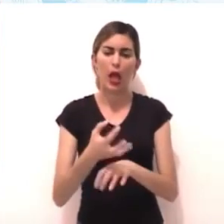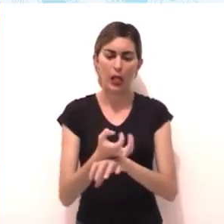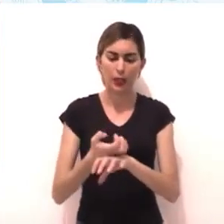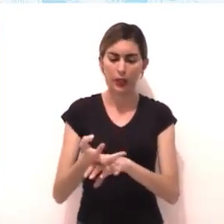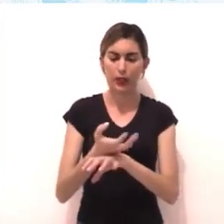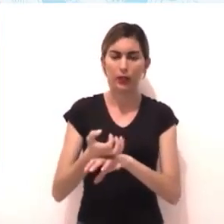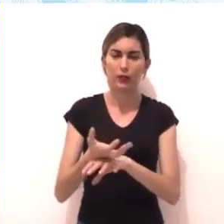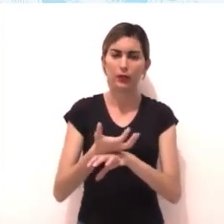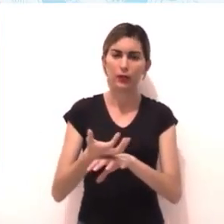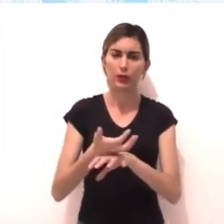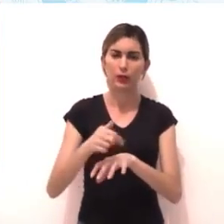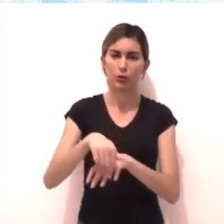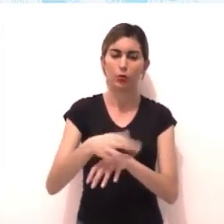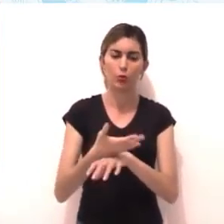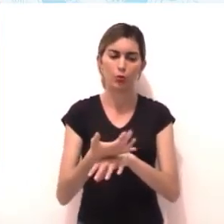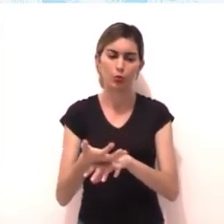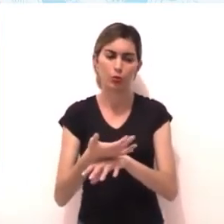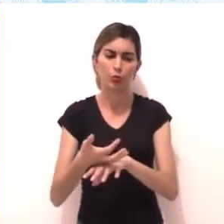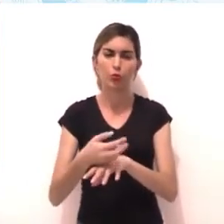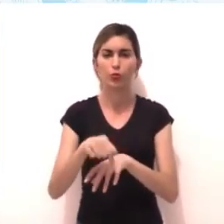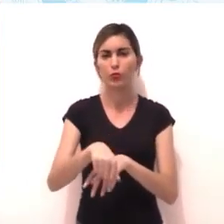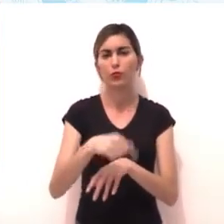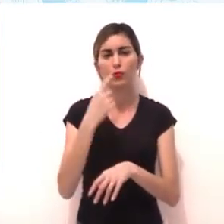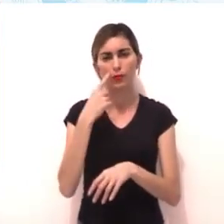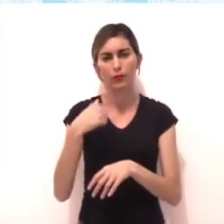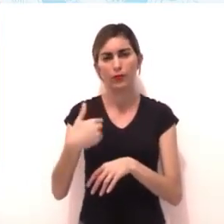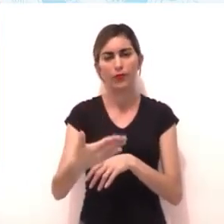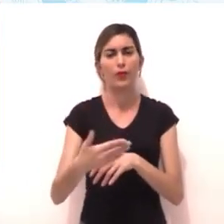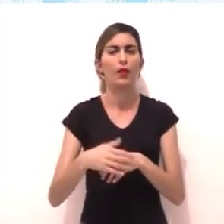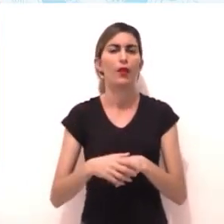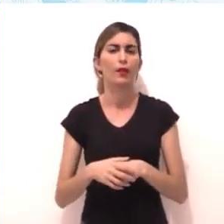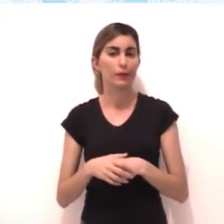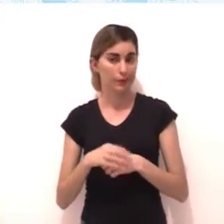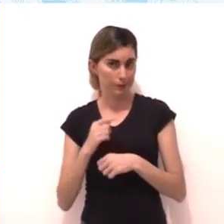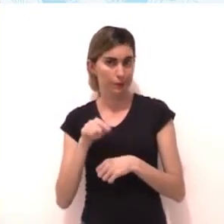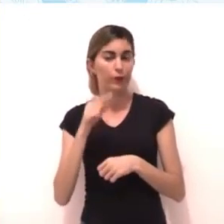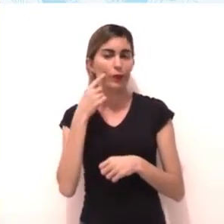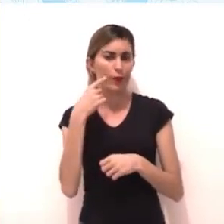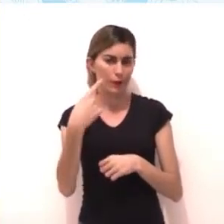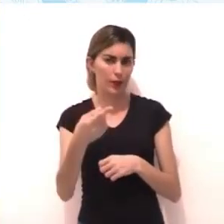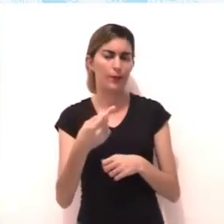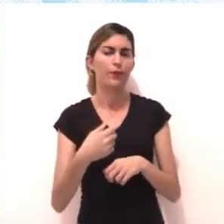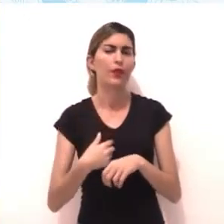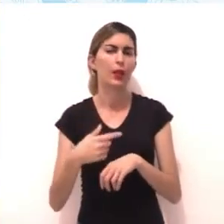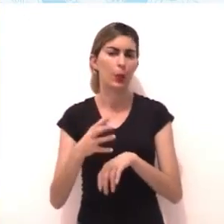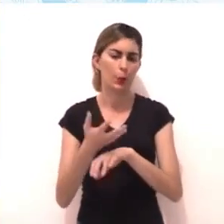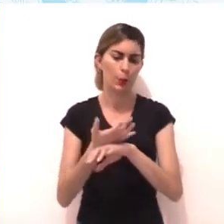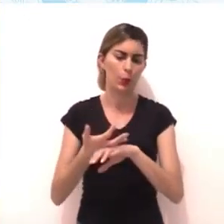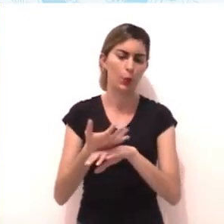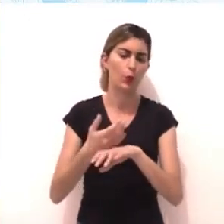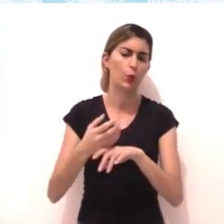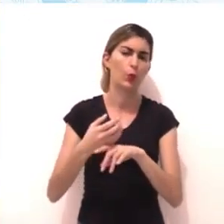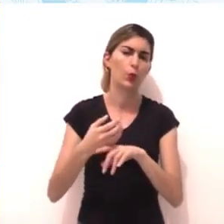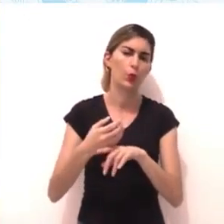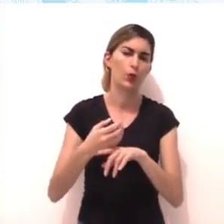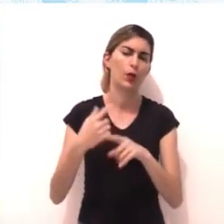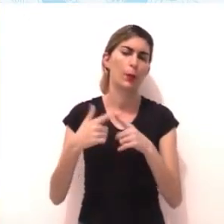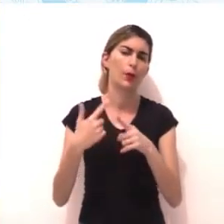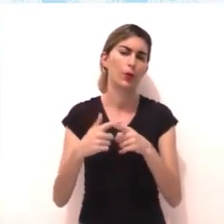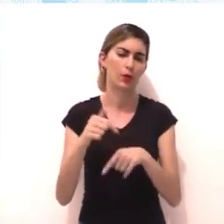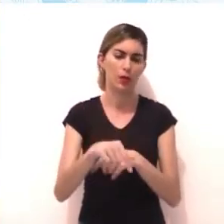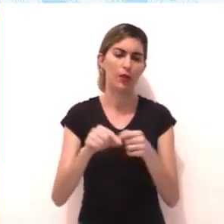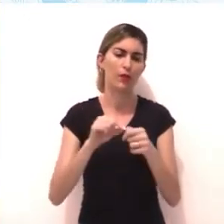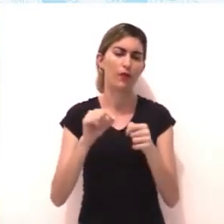ácido, que a gente vai ver mais a seguir, um pouco sobre esse poluente. Então, ele é um poluente secundário por quê? Porque ele